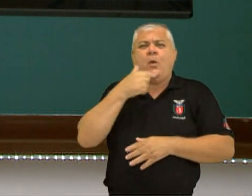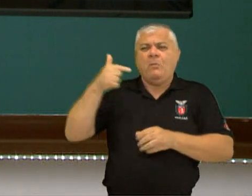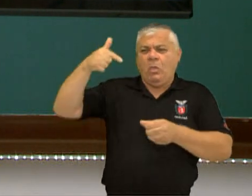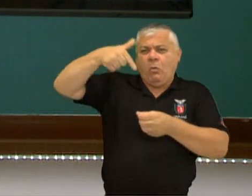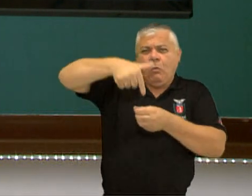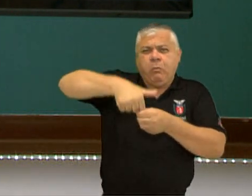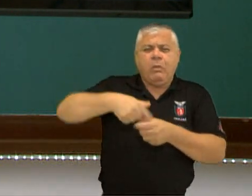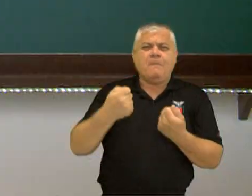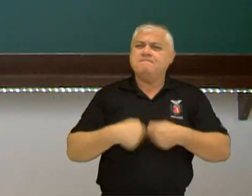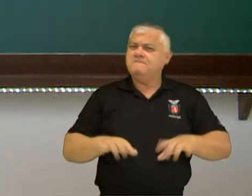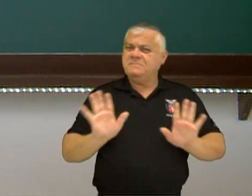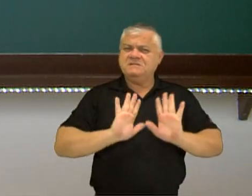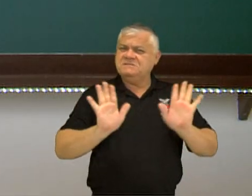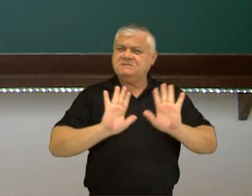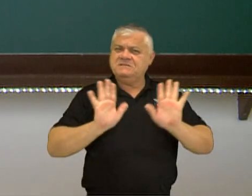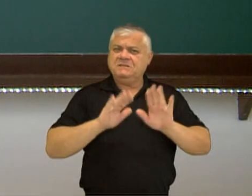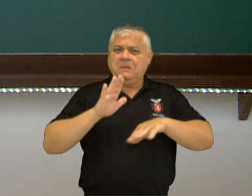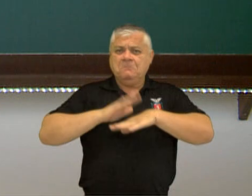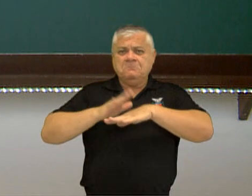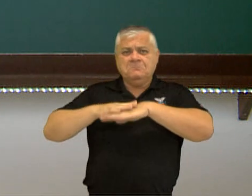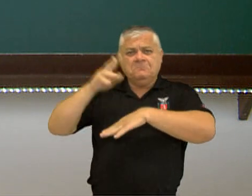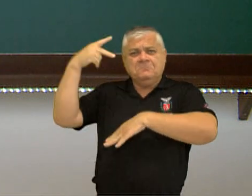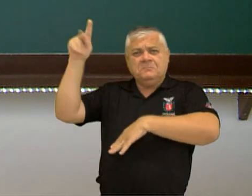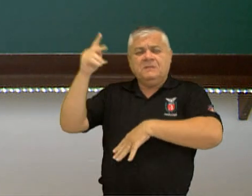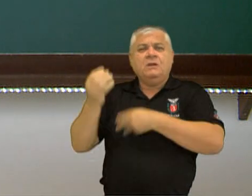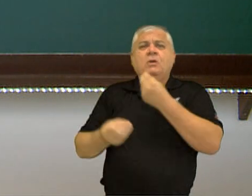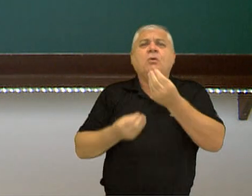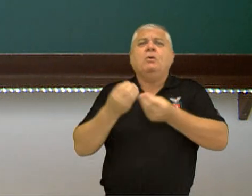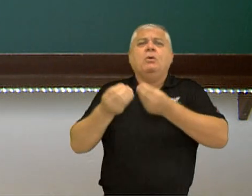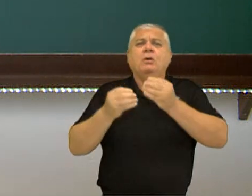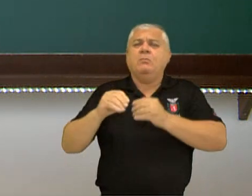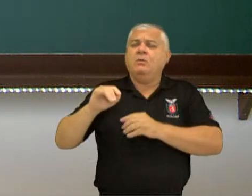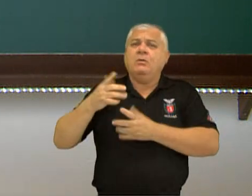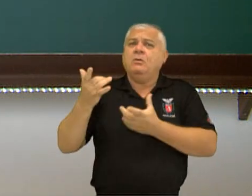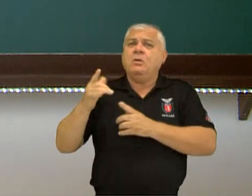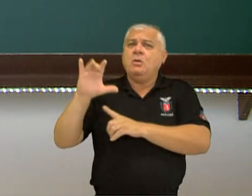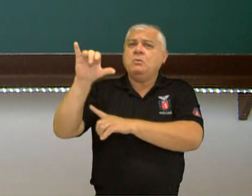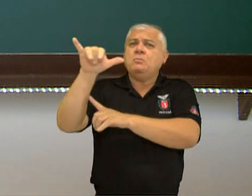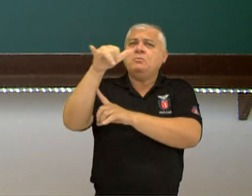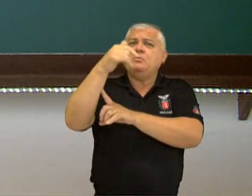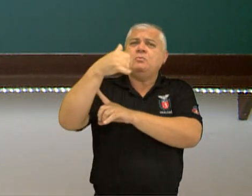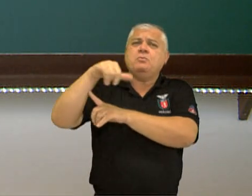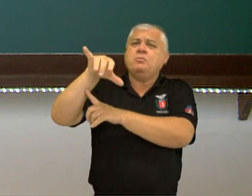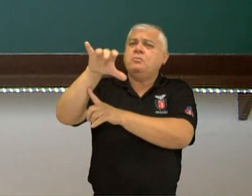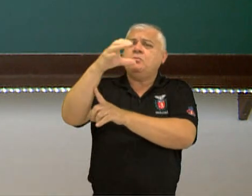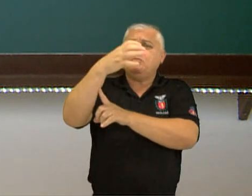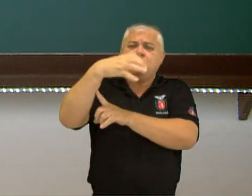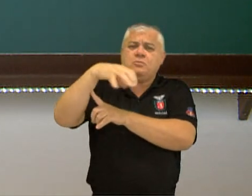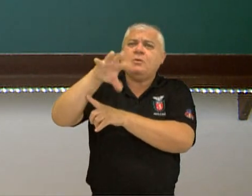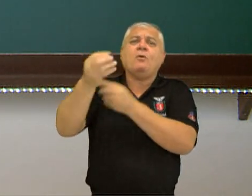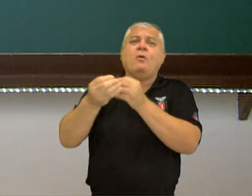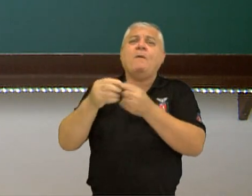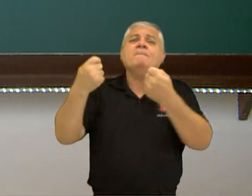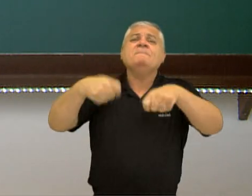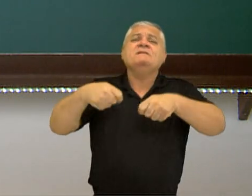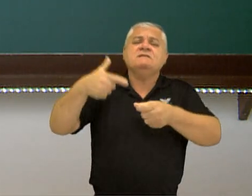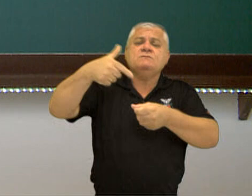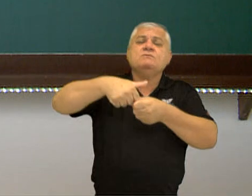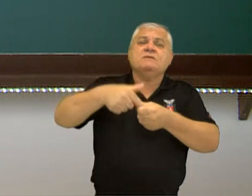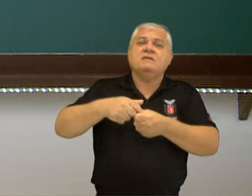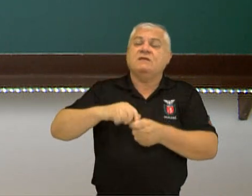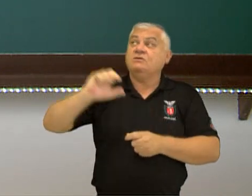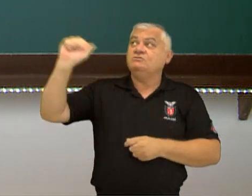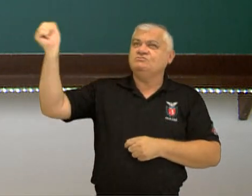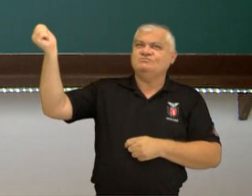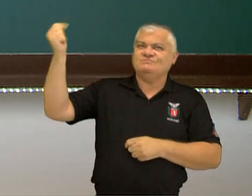combustíveis fósseis. Mas qual é o combustível que faz com que o satélite funcione? É a luz solar. Os satélites dispõem de placas